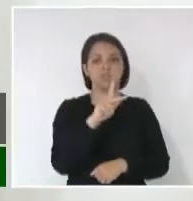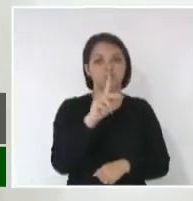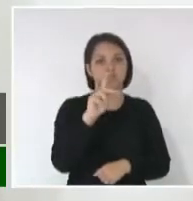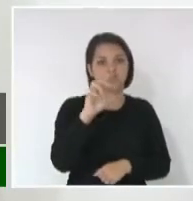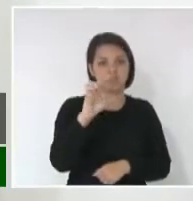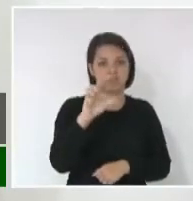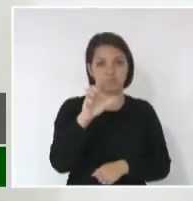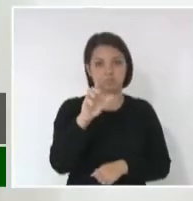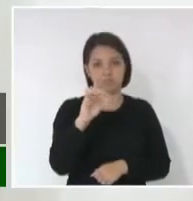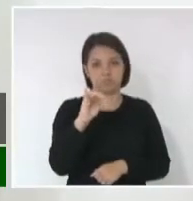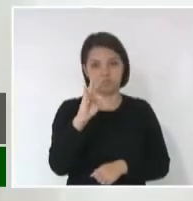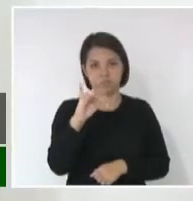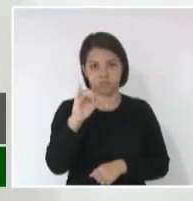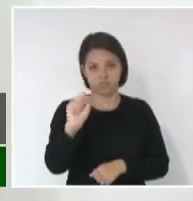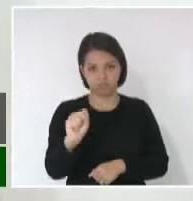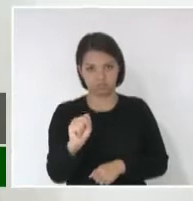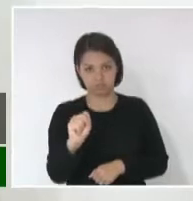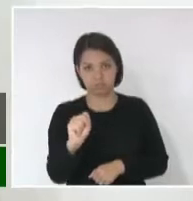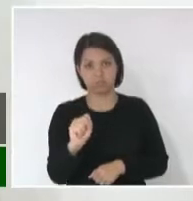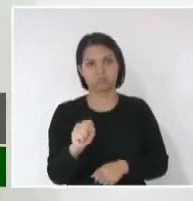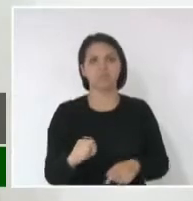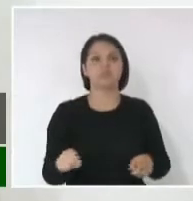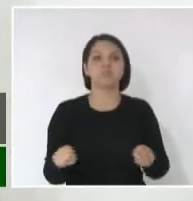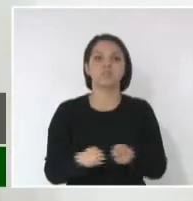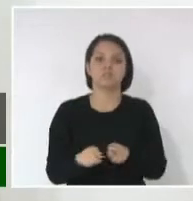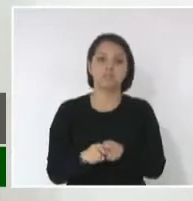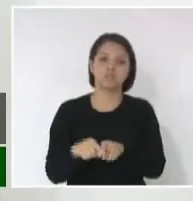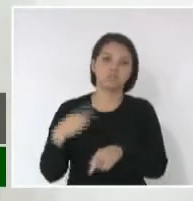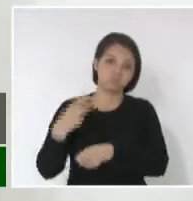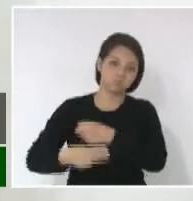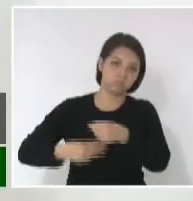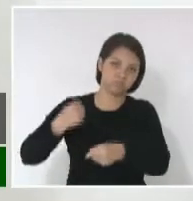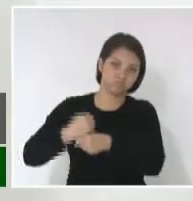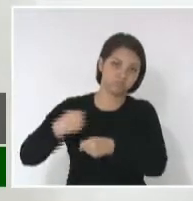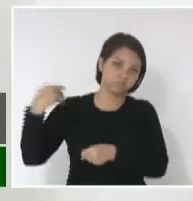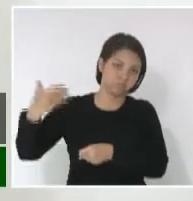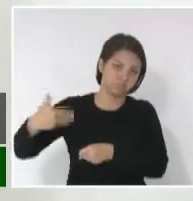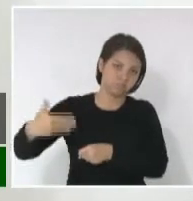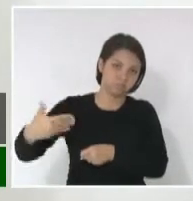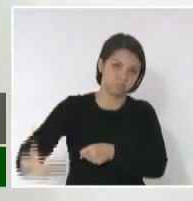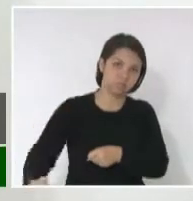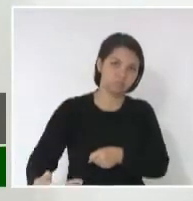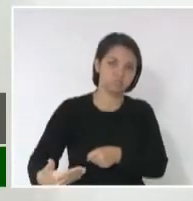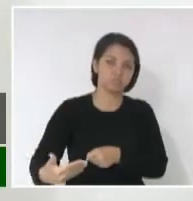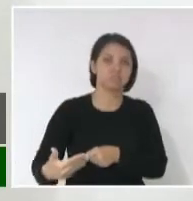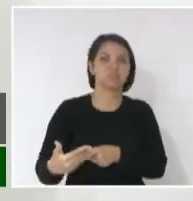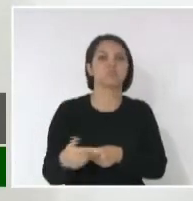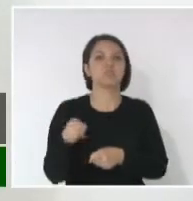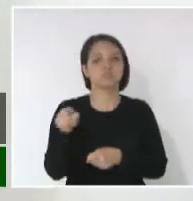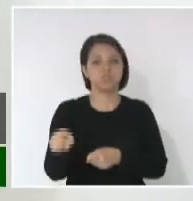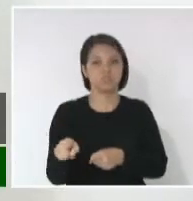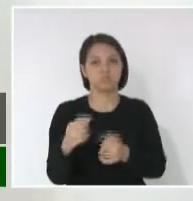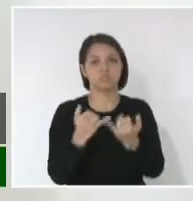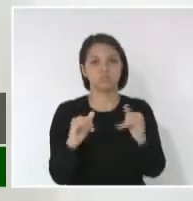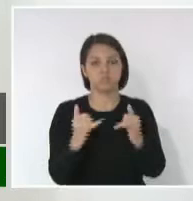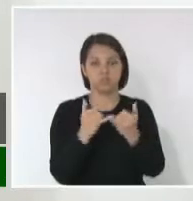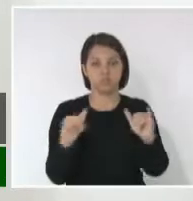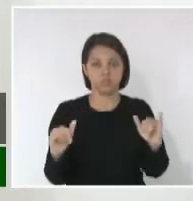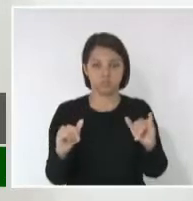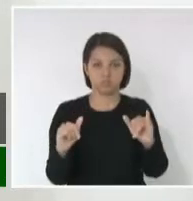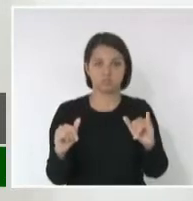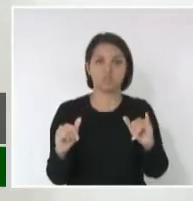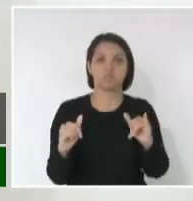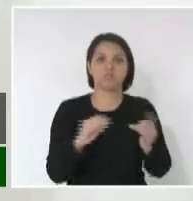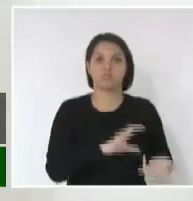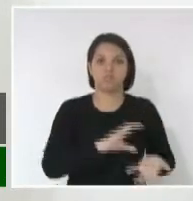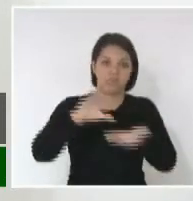madeira. E os últimos 3 anos consecutivos, a Koala Energy fornece pellets de madeira seguindo